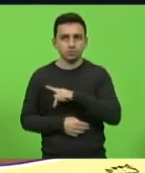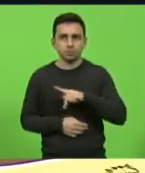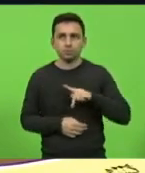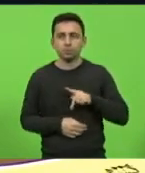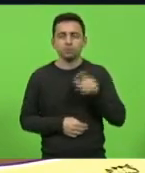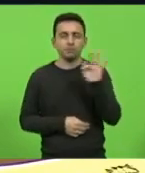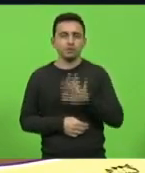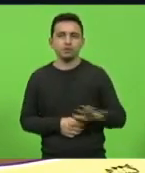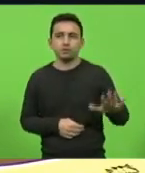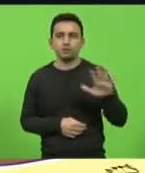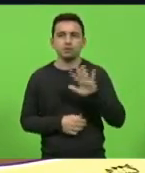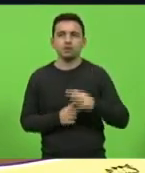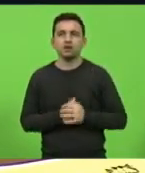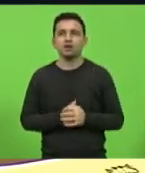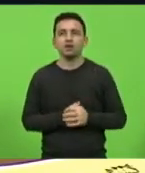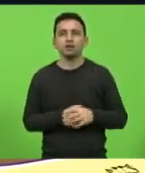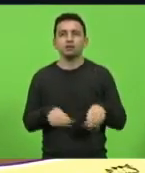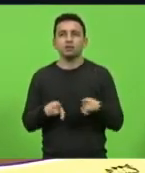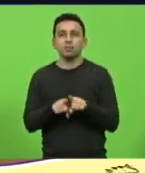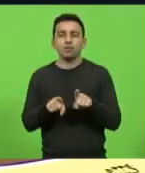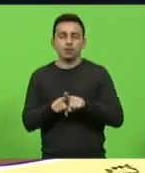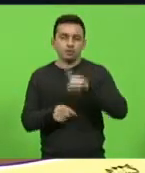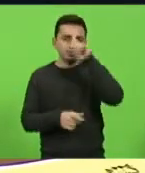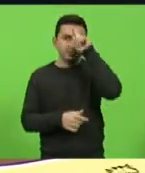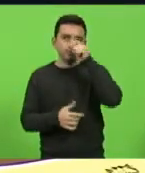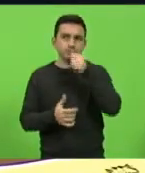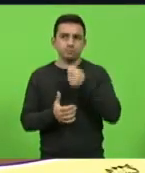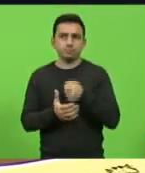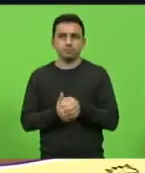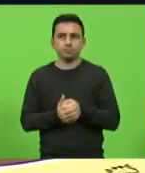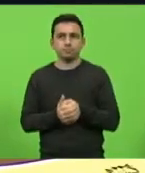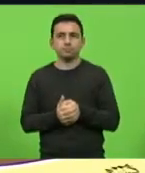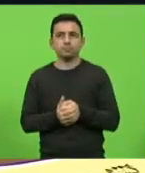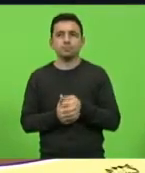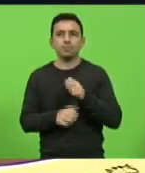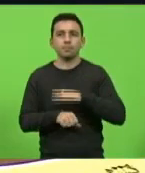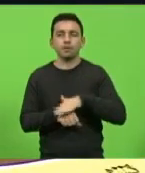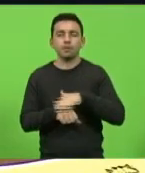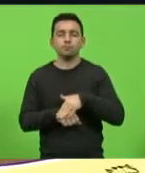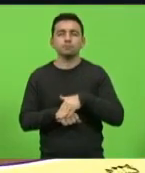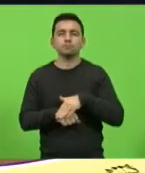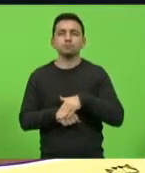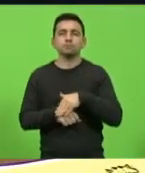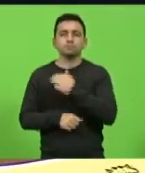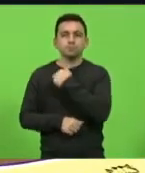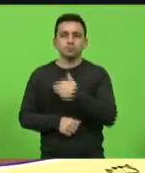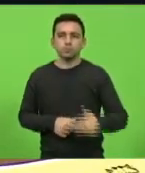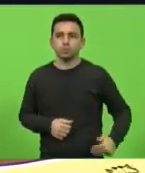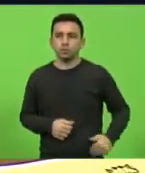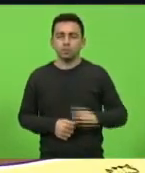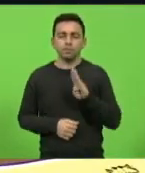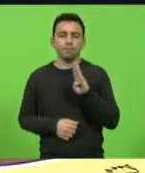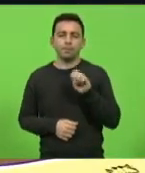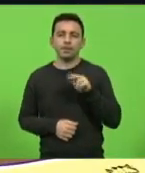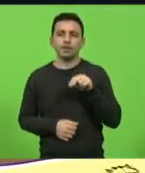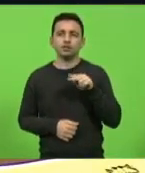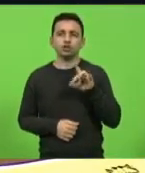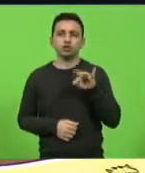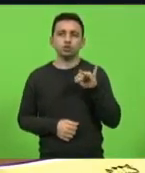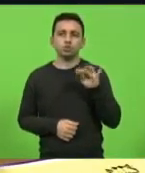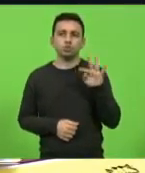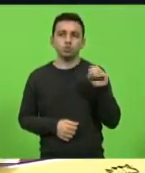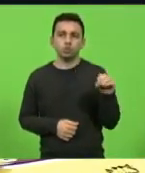Federal e a decisão prolatada pelo ministro Benedito Gonçalves